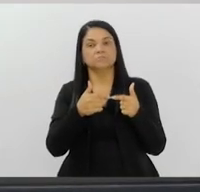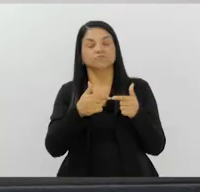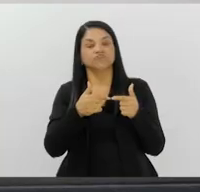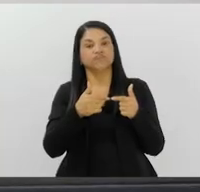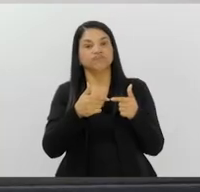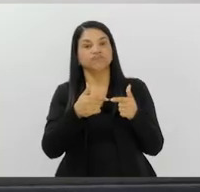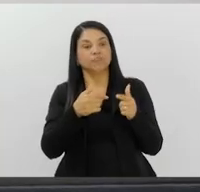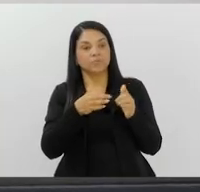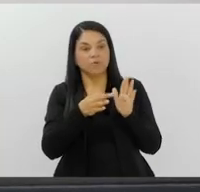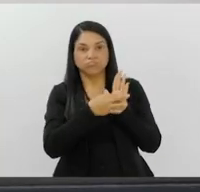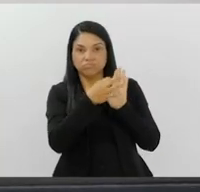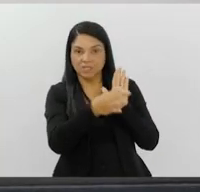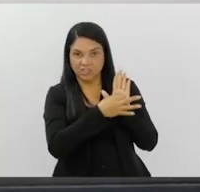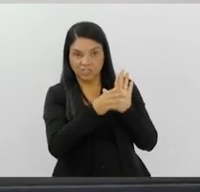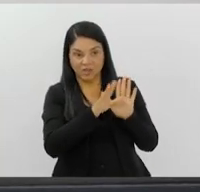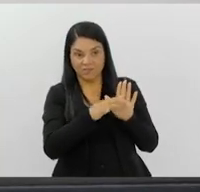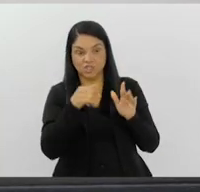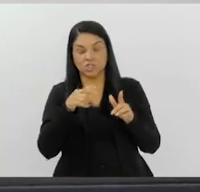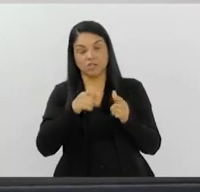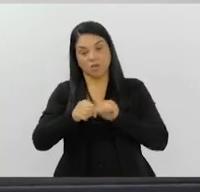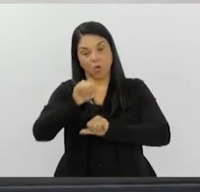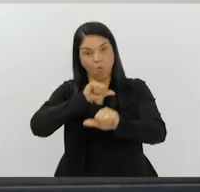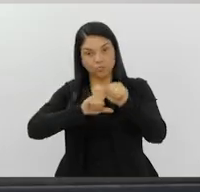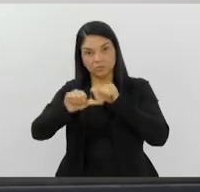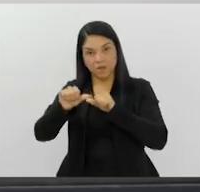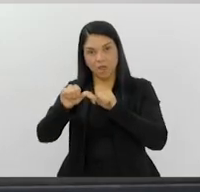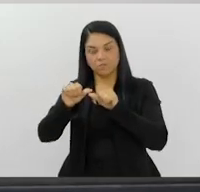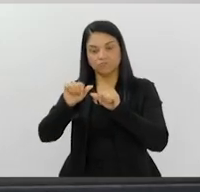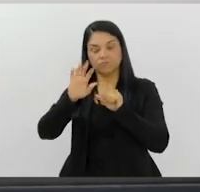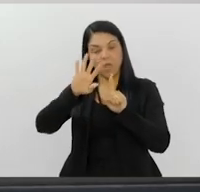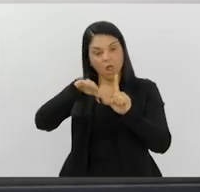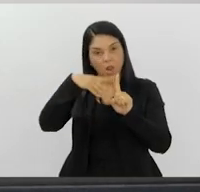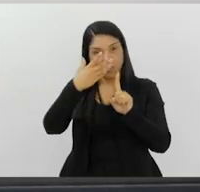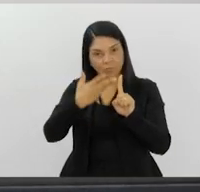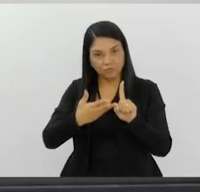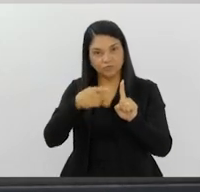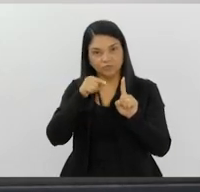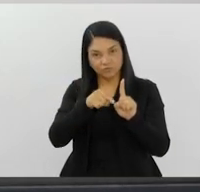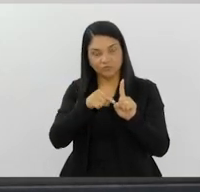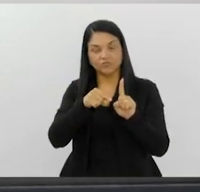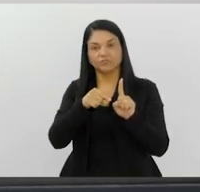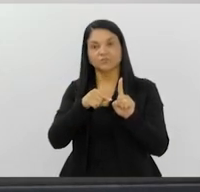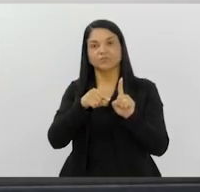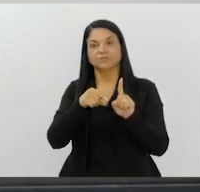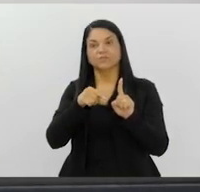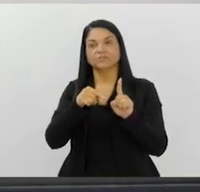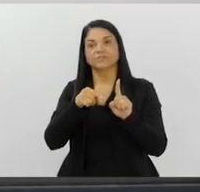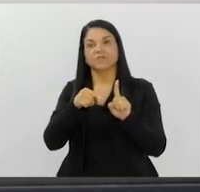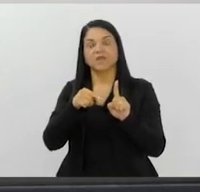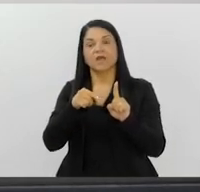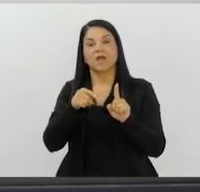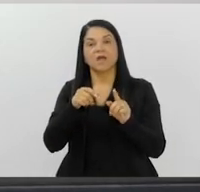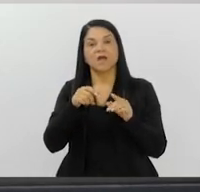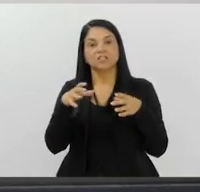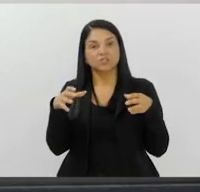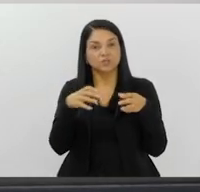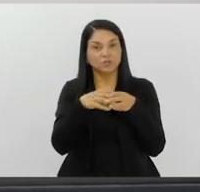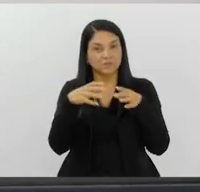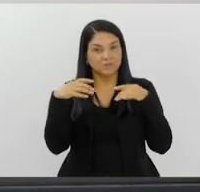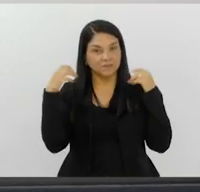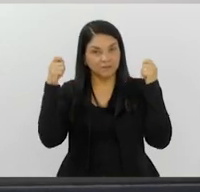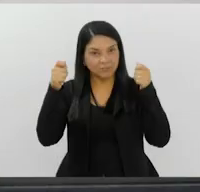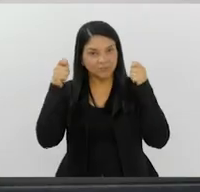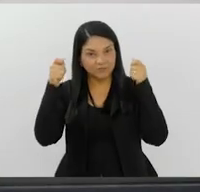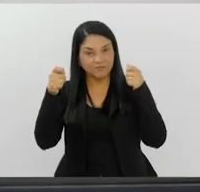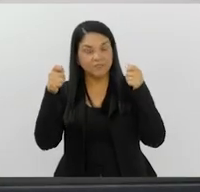fazer o contrário elogiar aqueles que tinham banido esses hinos e palavras